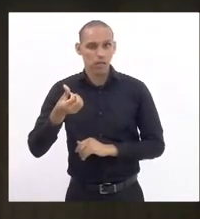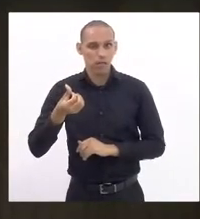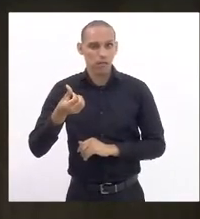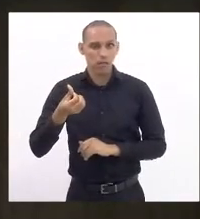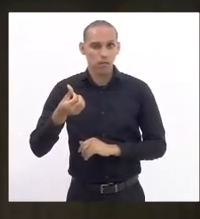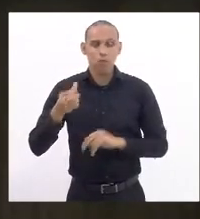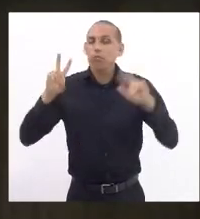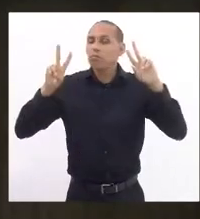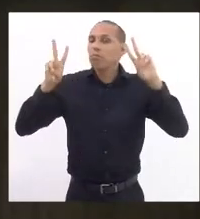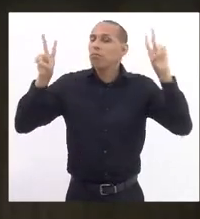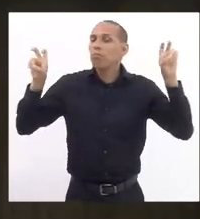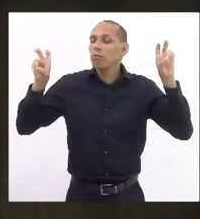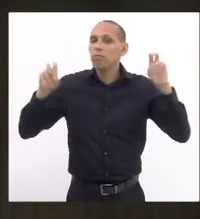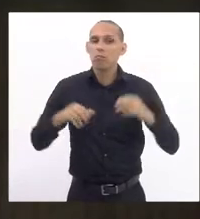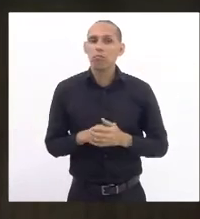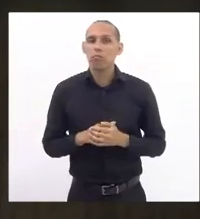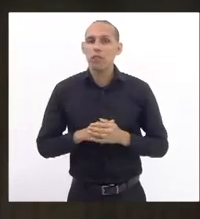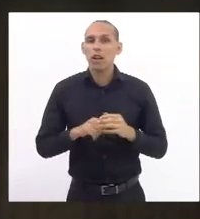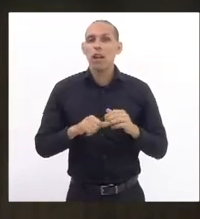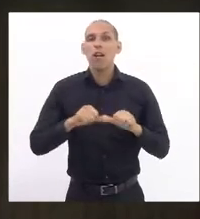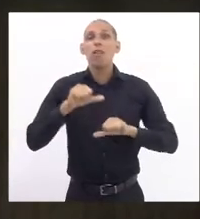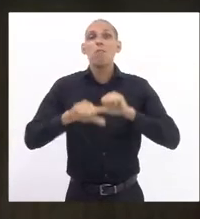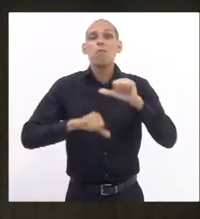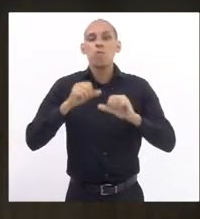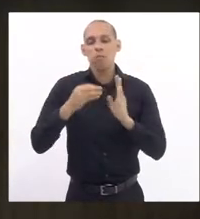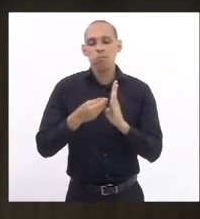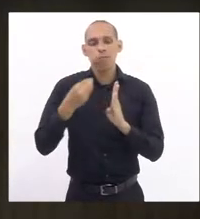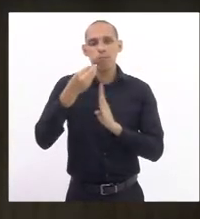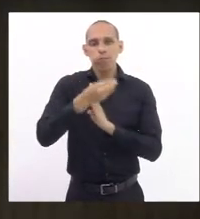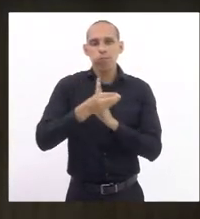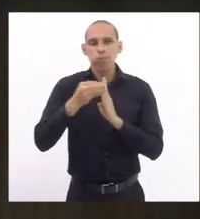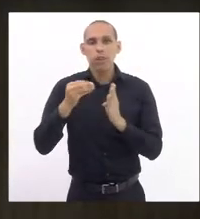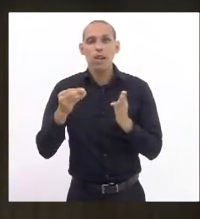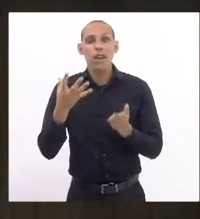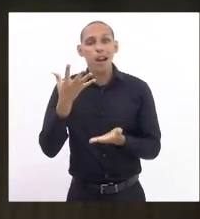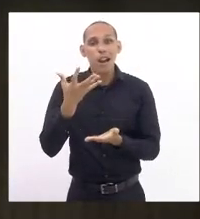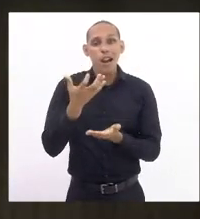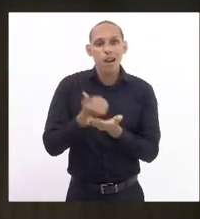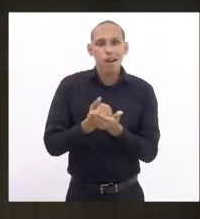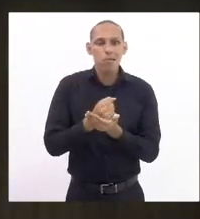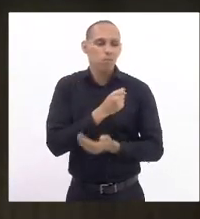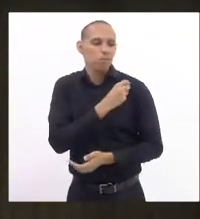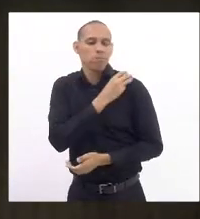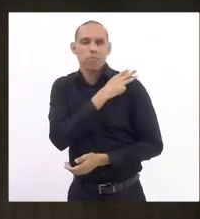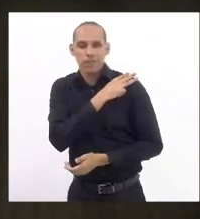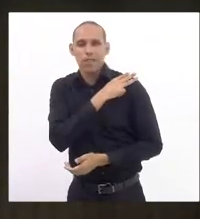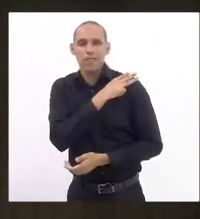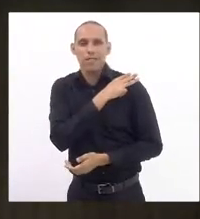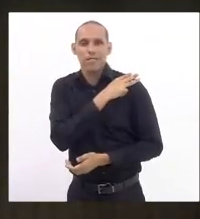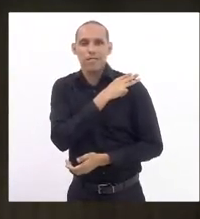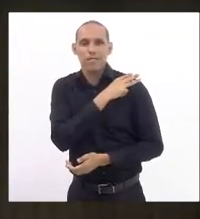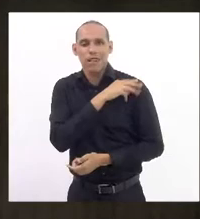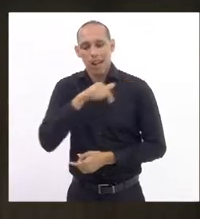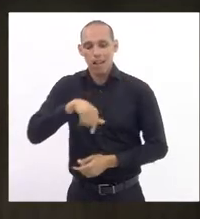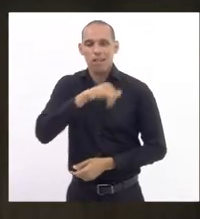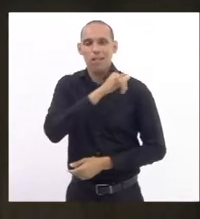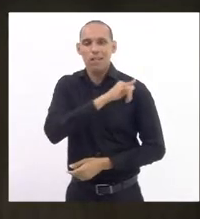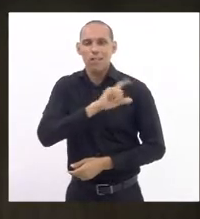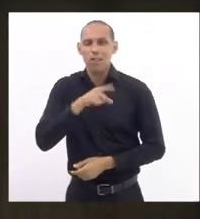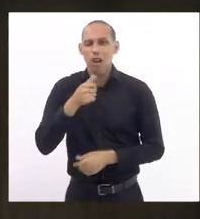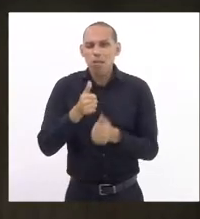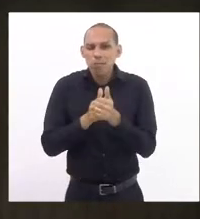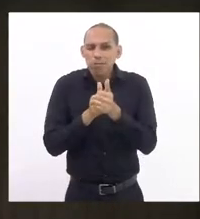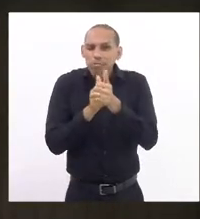trata da mudança no calendário de implementação da reforma do ensino médio no Estado do Rio de Janeiro. A gente está acompanhando a